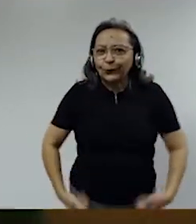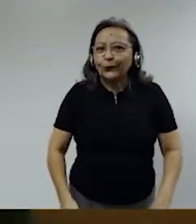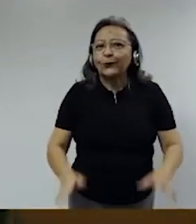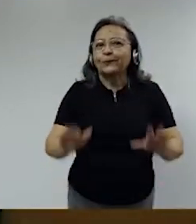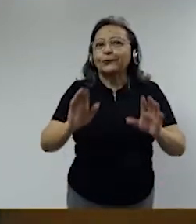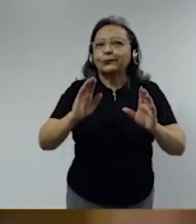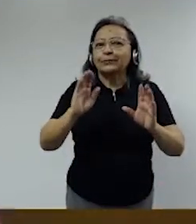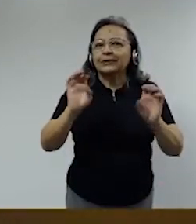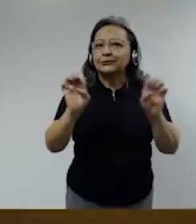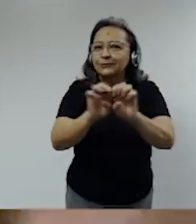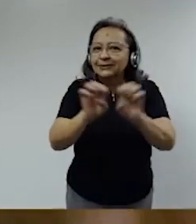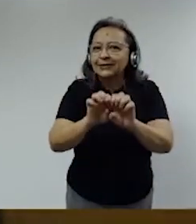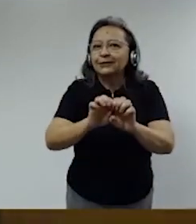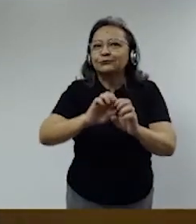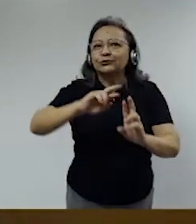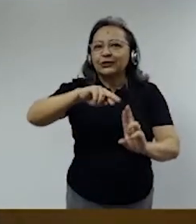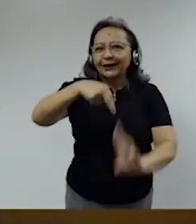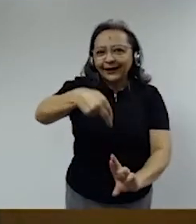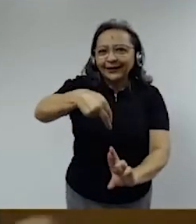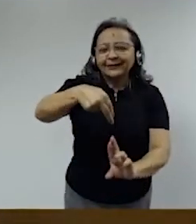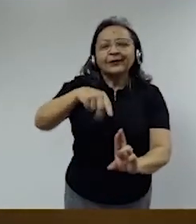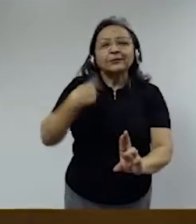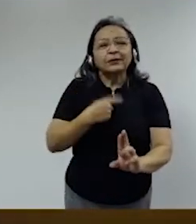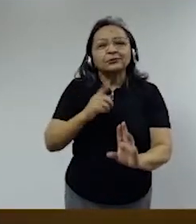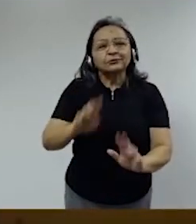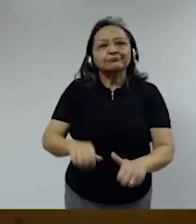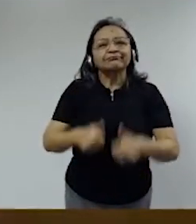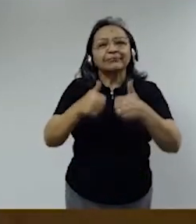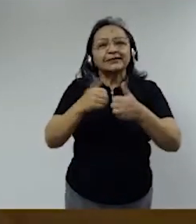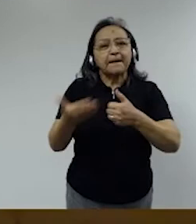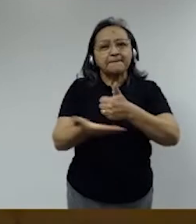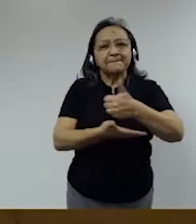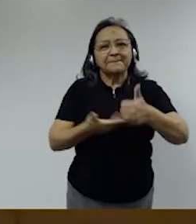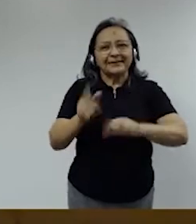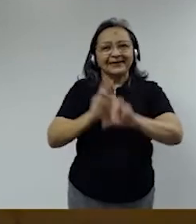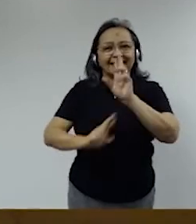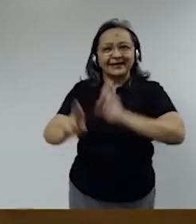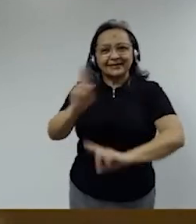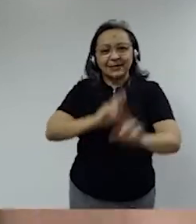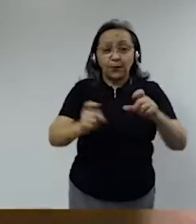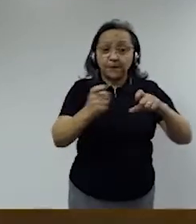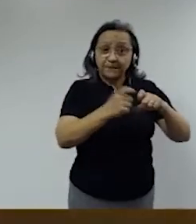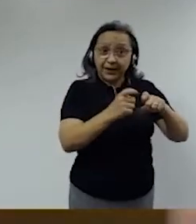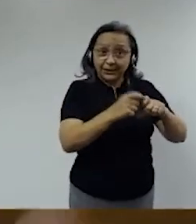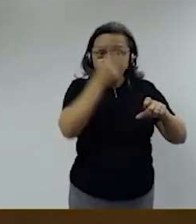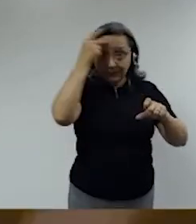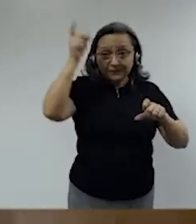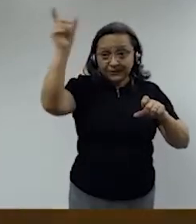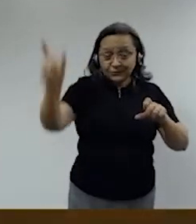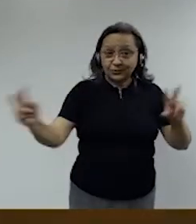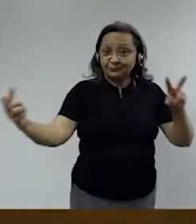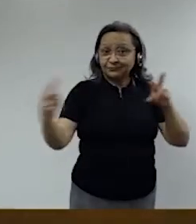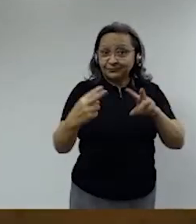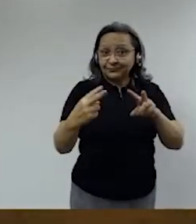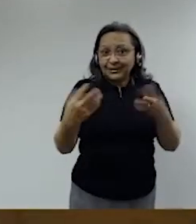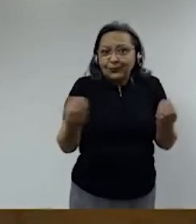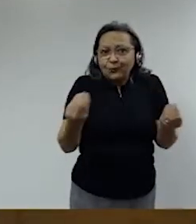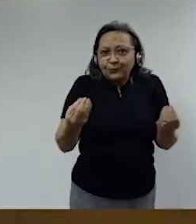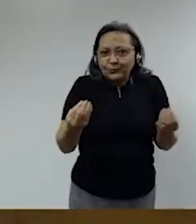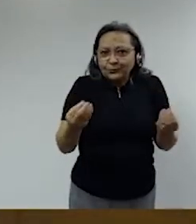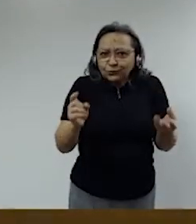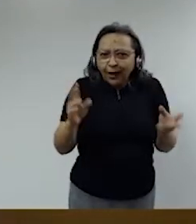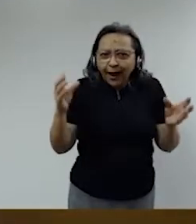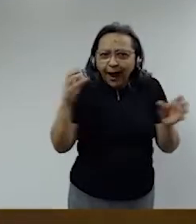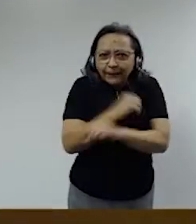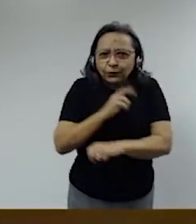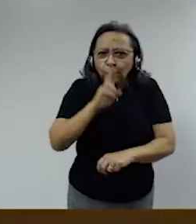genéticos da saúde, e a gente precisa resgatar, né, essa base da relação médico-paciente que não se desfaz com o uso de uma nova tecnologia.